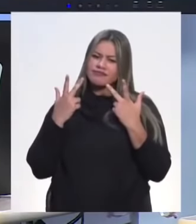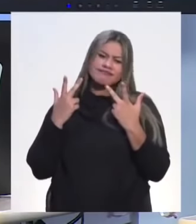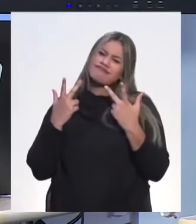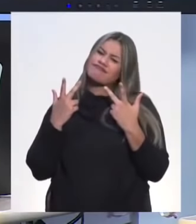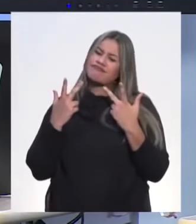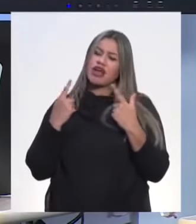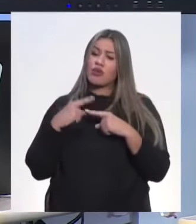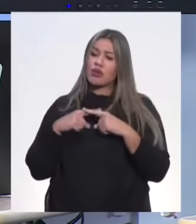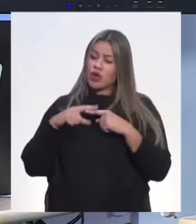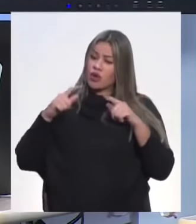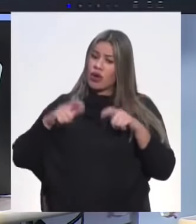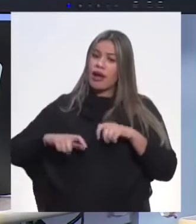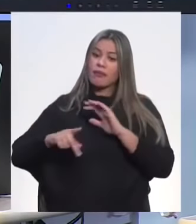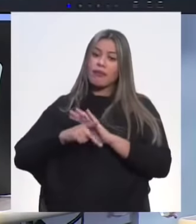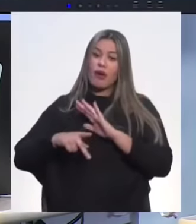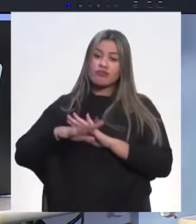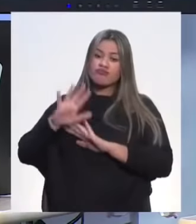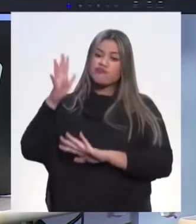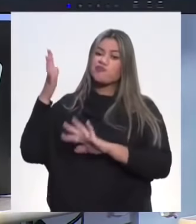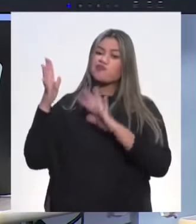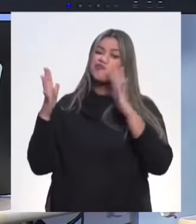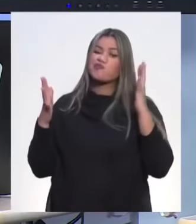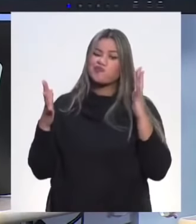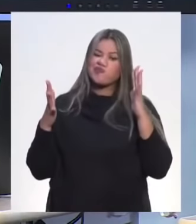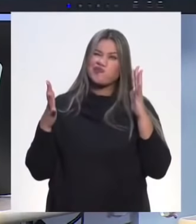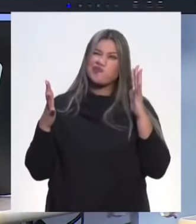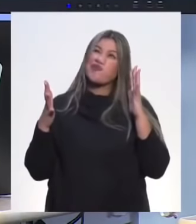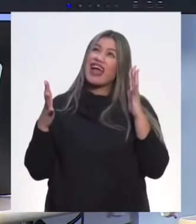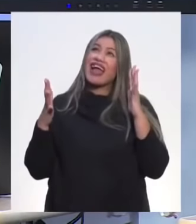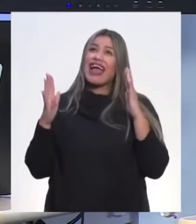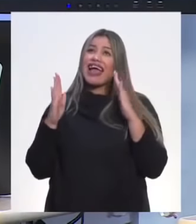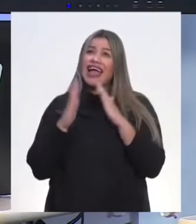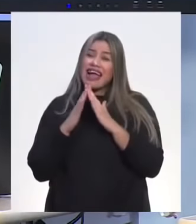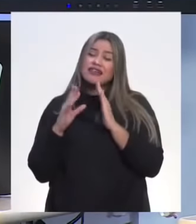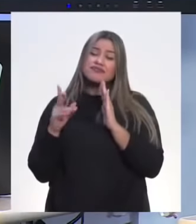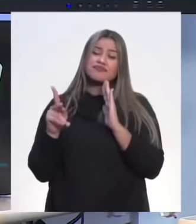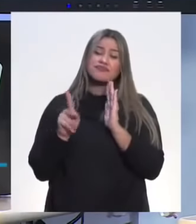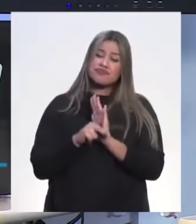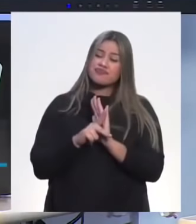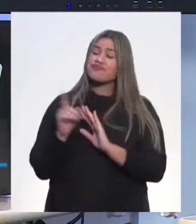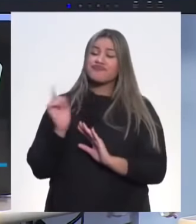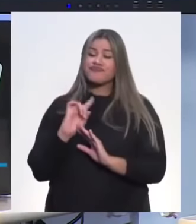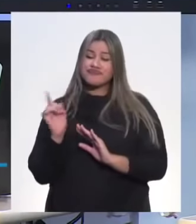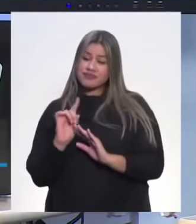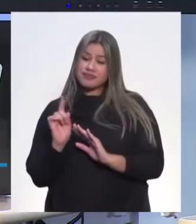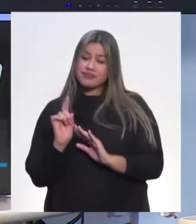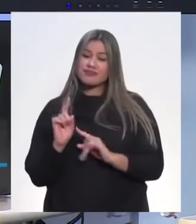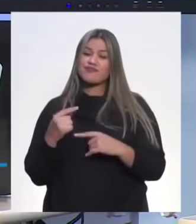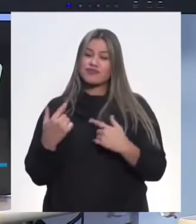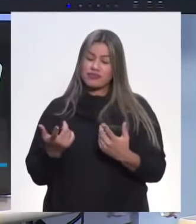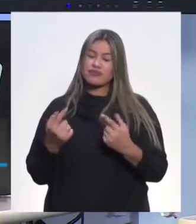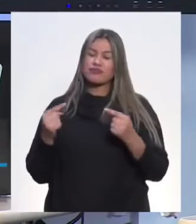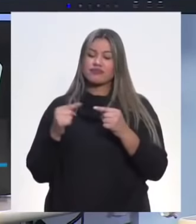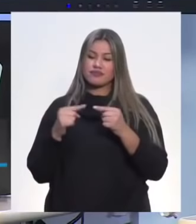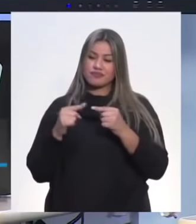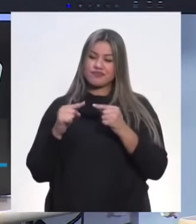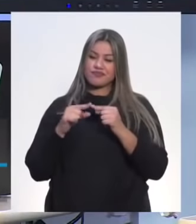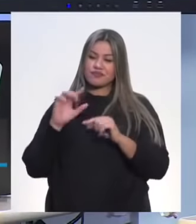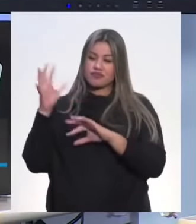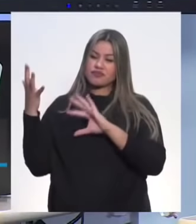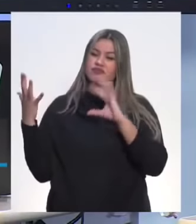né? Então, assim, lar, doce, lar, ops, não é tão mais natural, não é o ambiente deles. Embora muitos bichos